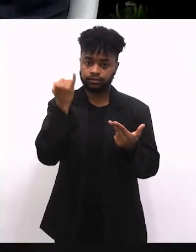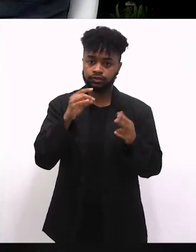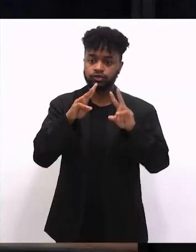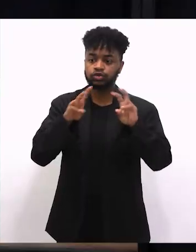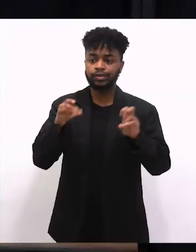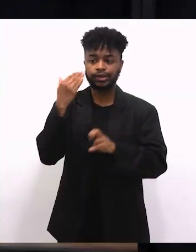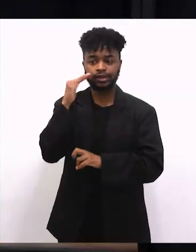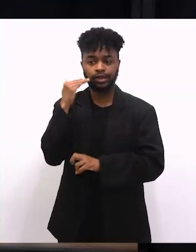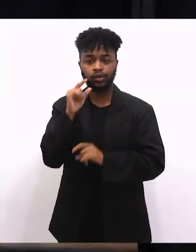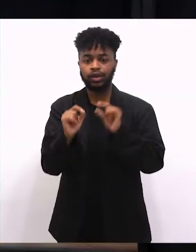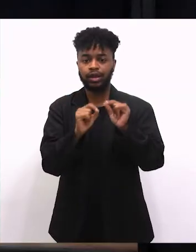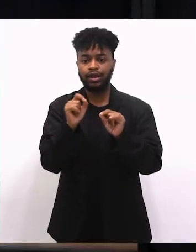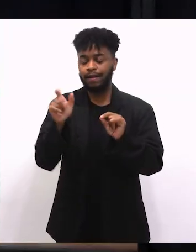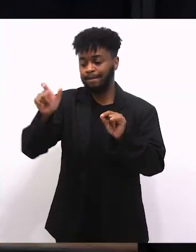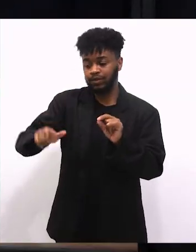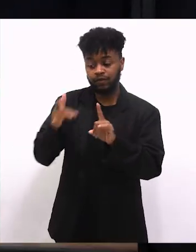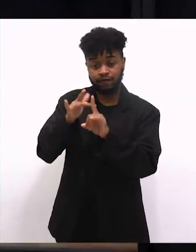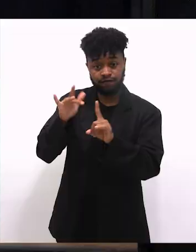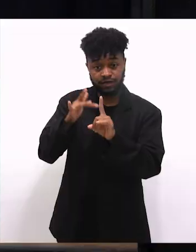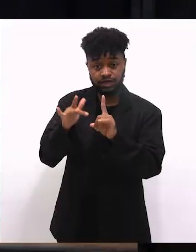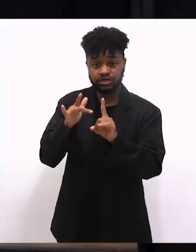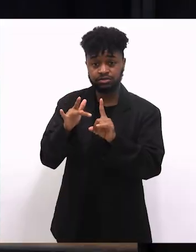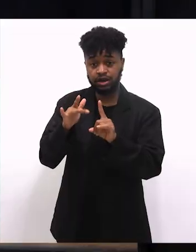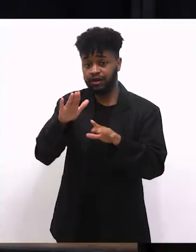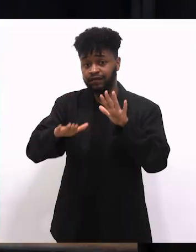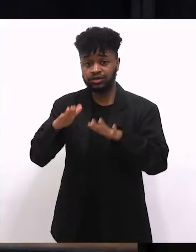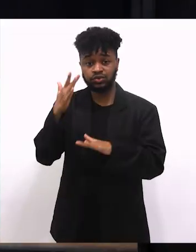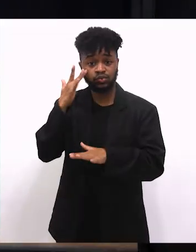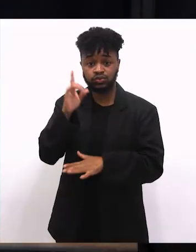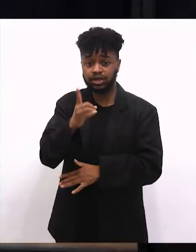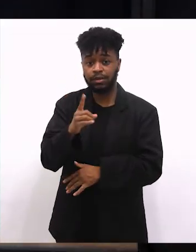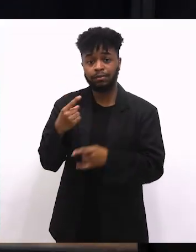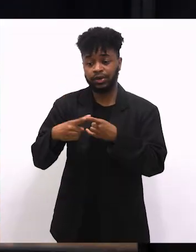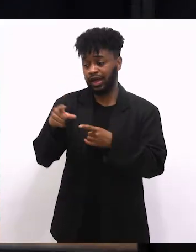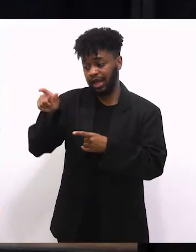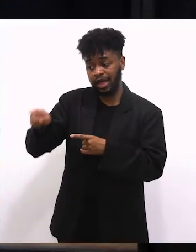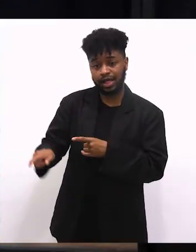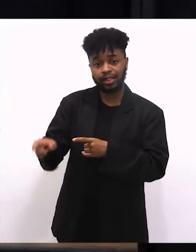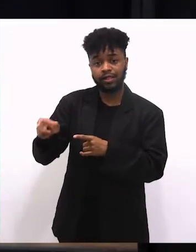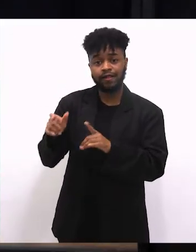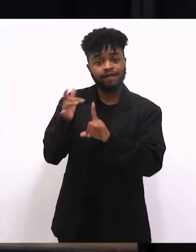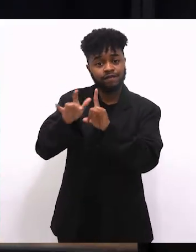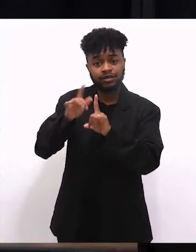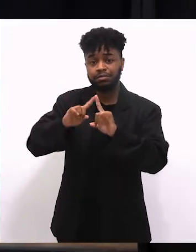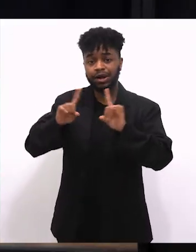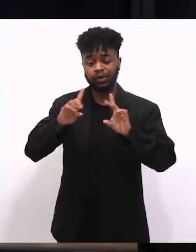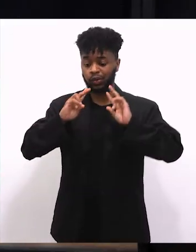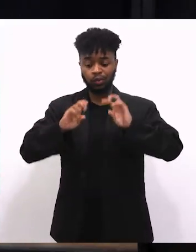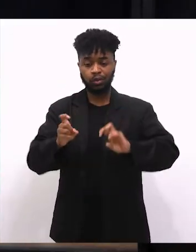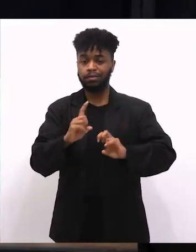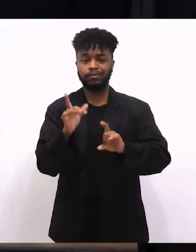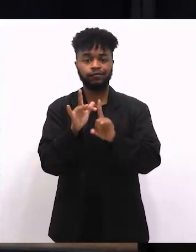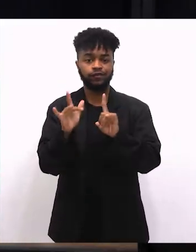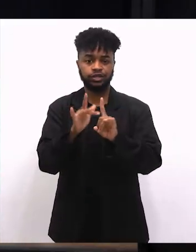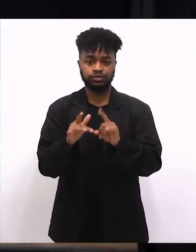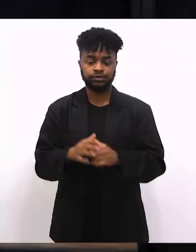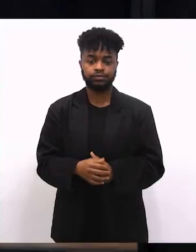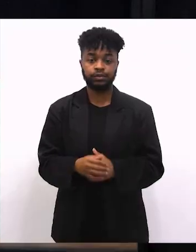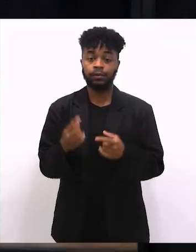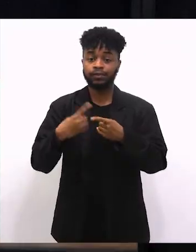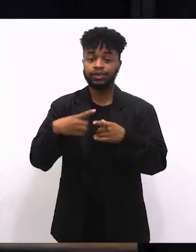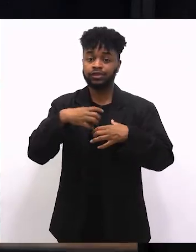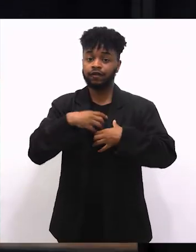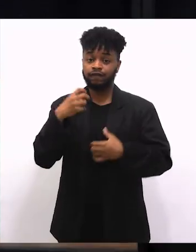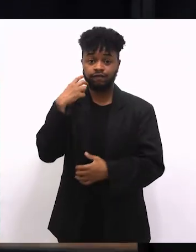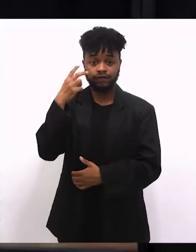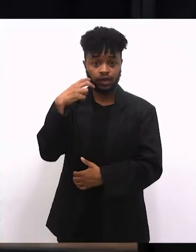essa compreensão que a vítima tem, na verdade, ela é vítima, mas ela não se vê como vítima. Ela